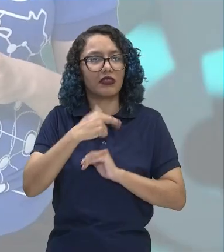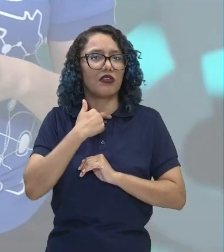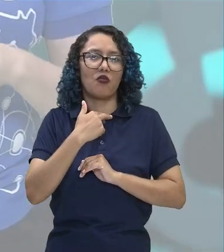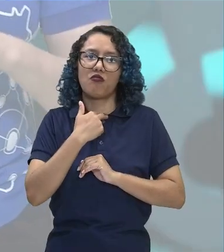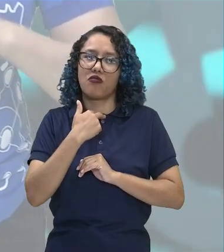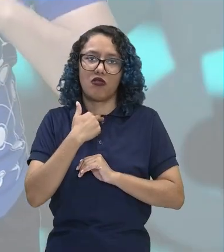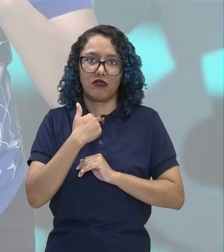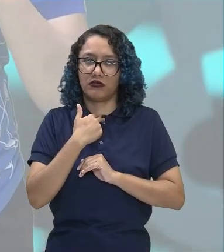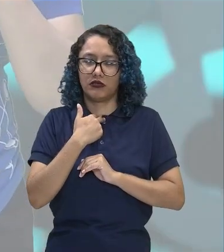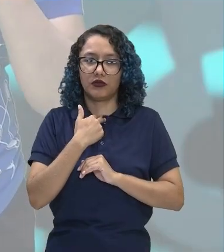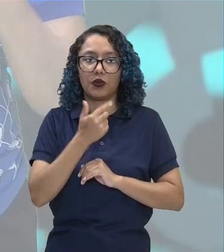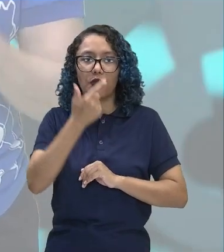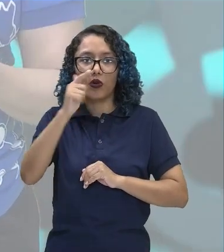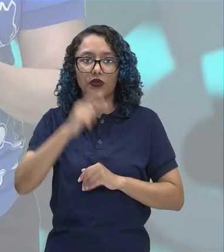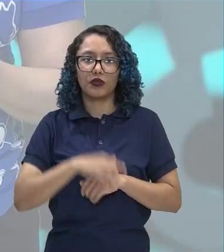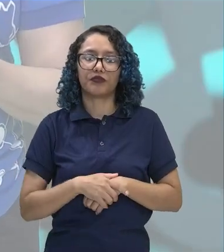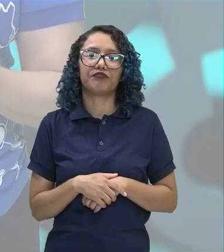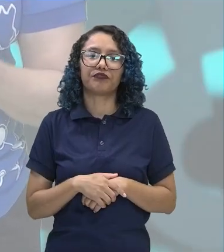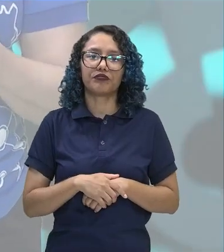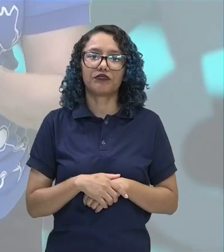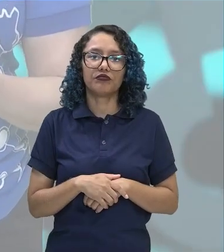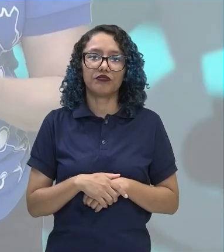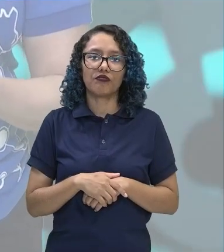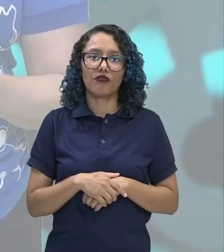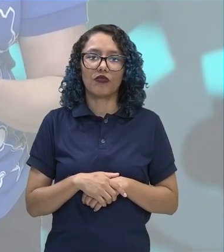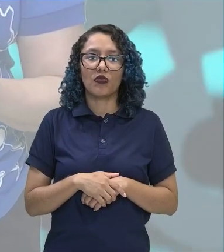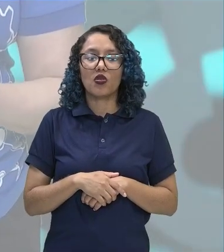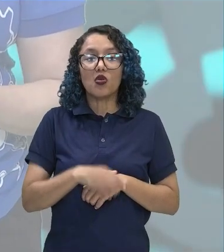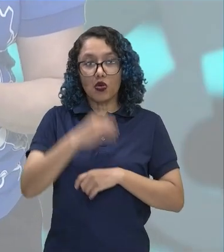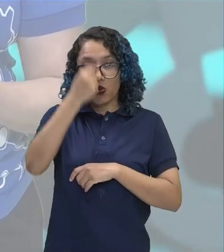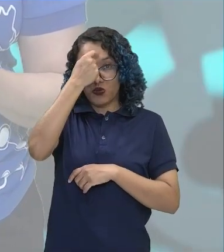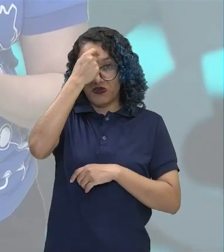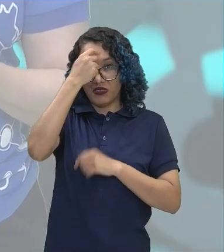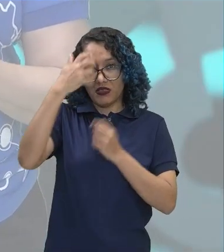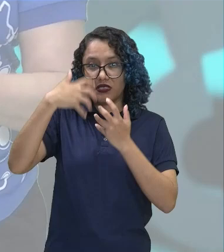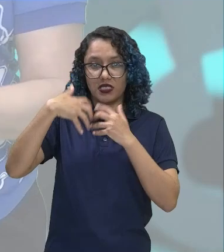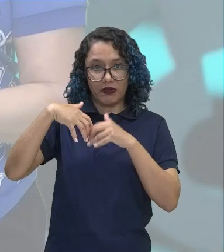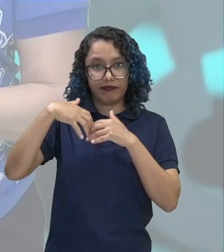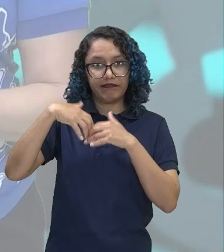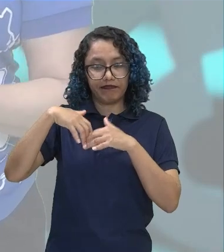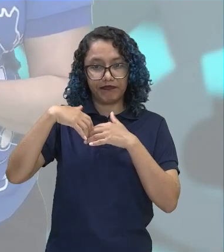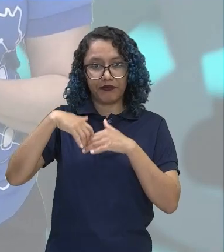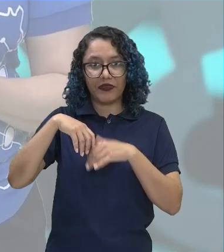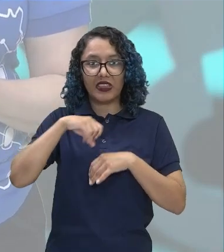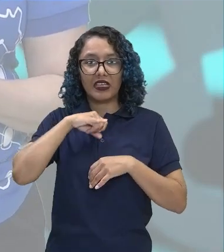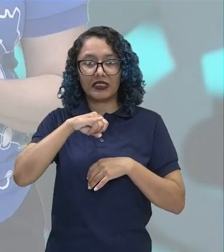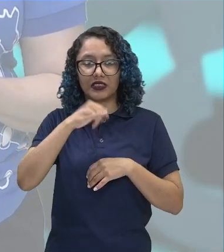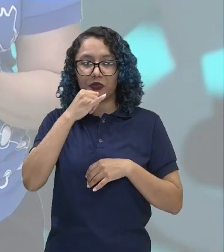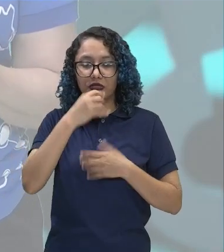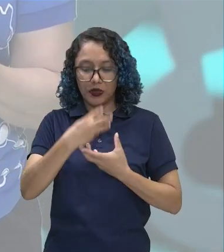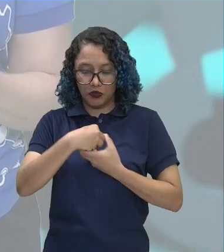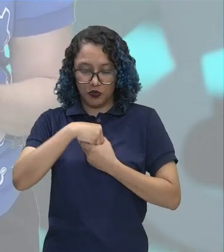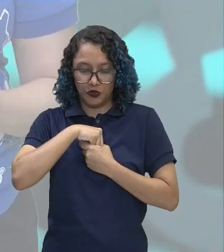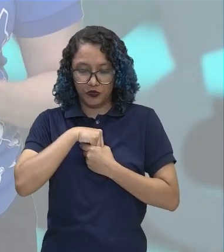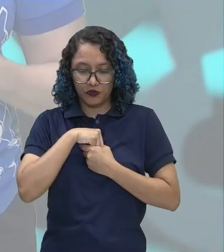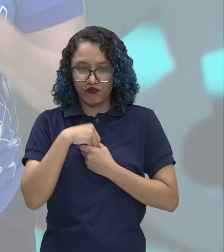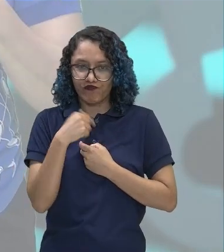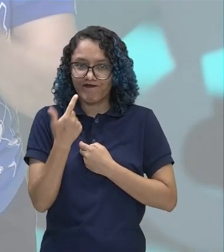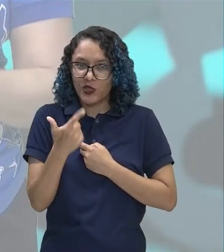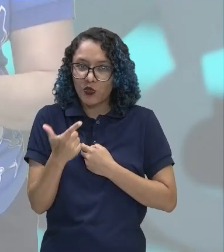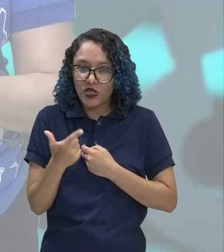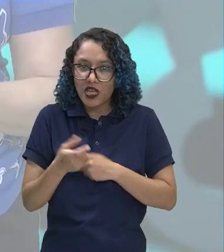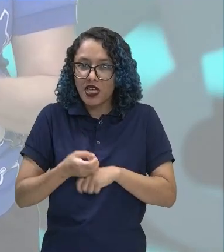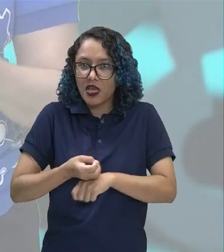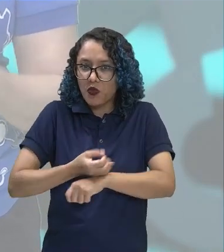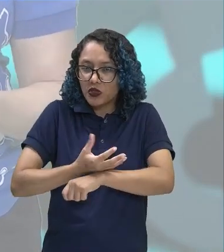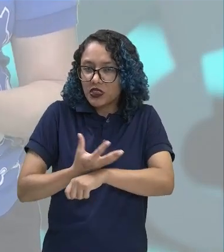Racionalidade, quando não se trata de texto que entra a subjetividade, né, que é